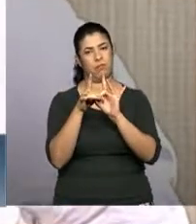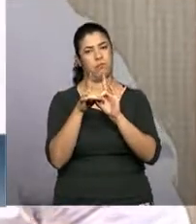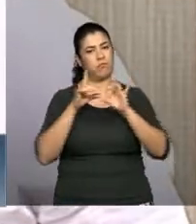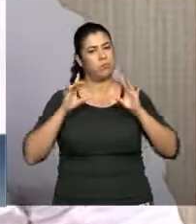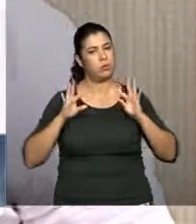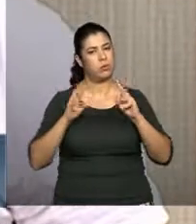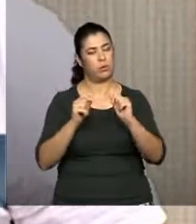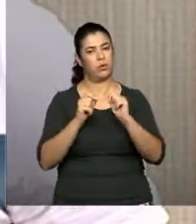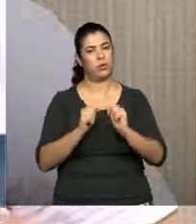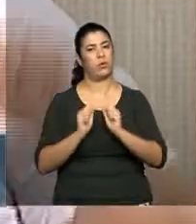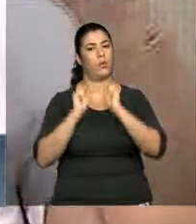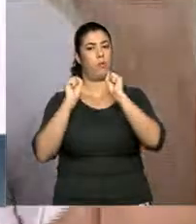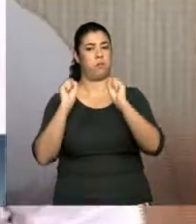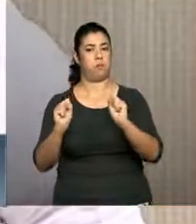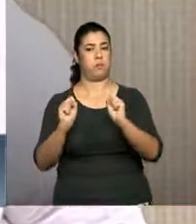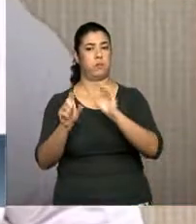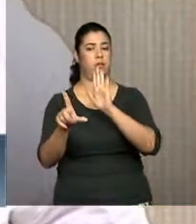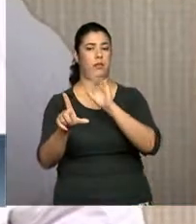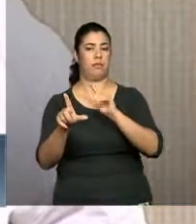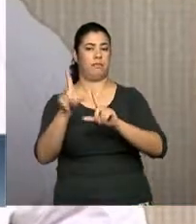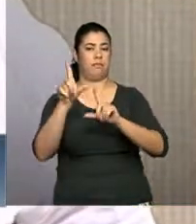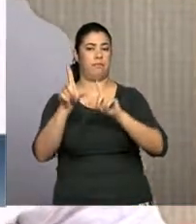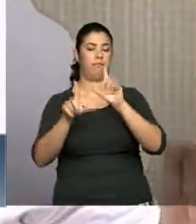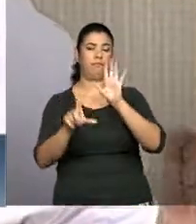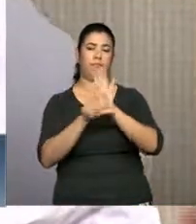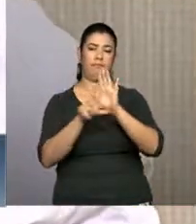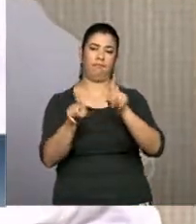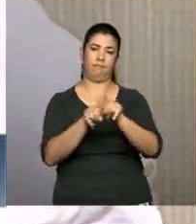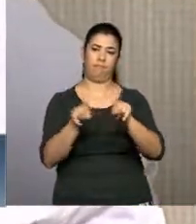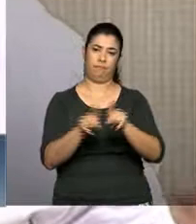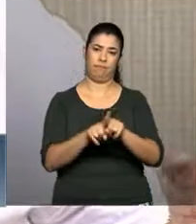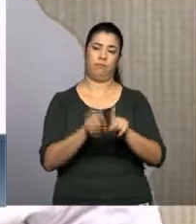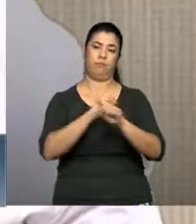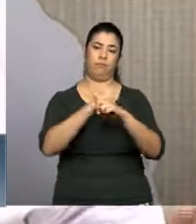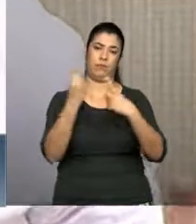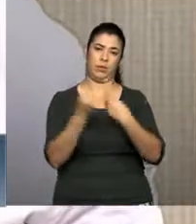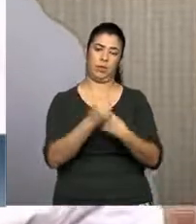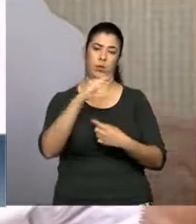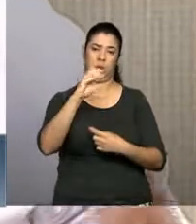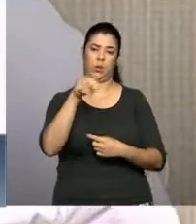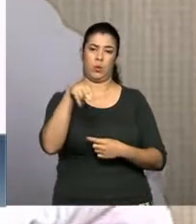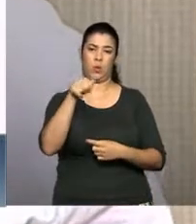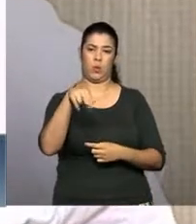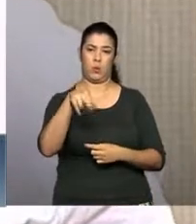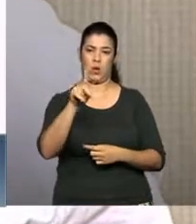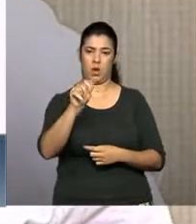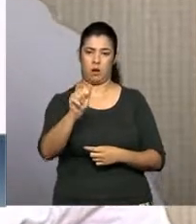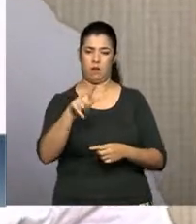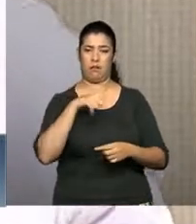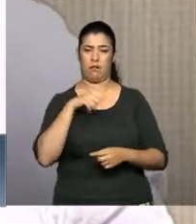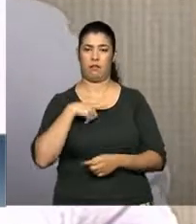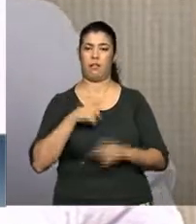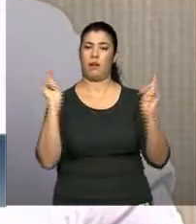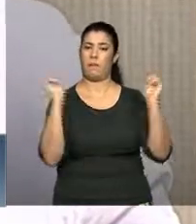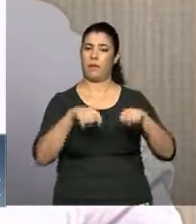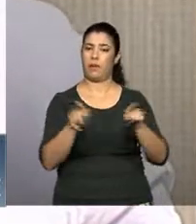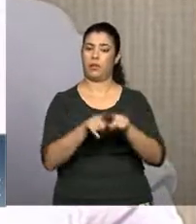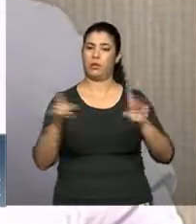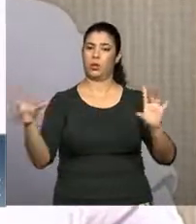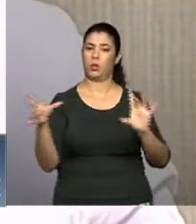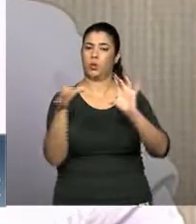entre poder público ea sociedade civil que o conanda tenha essa capacidade de unificar